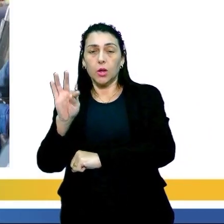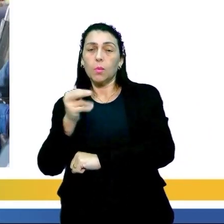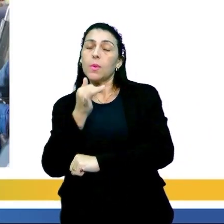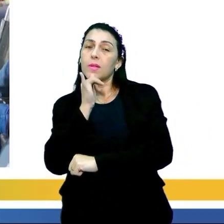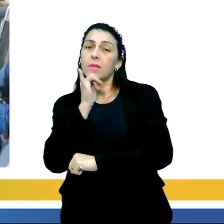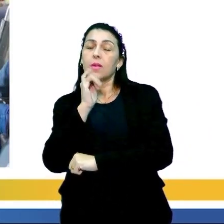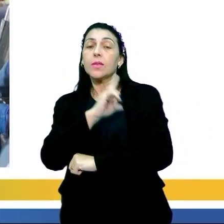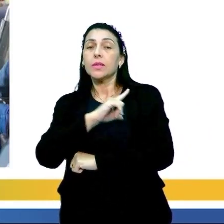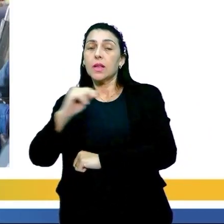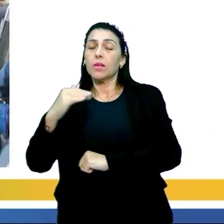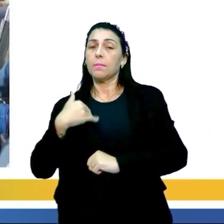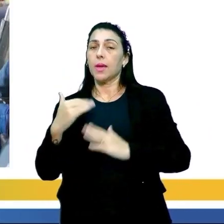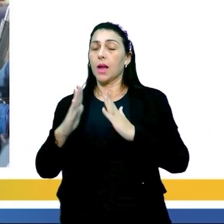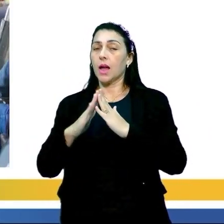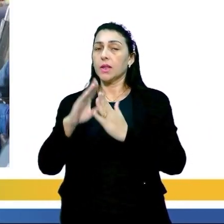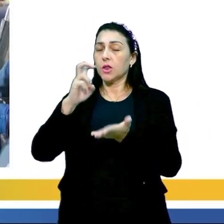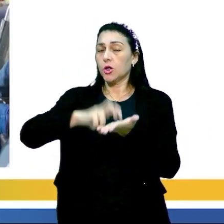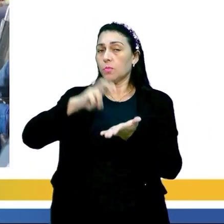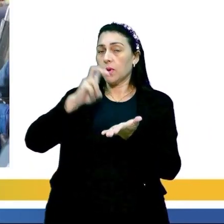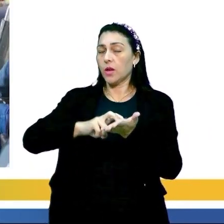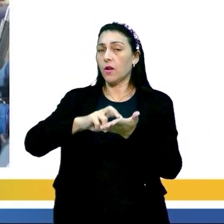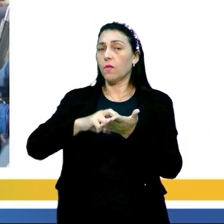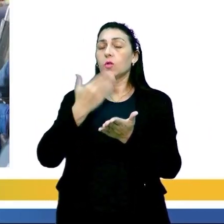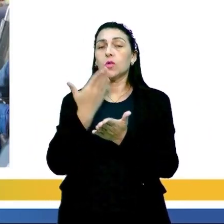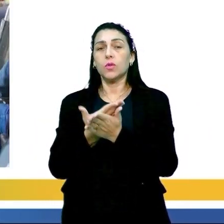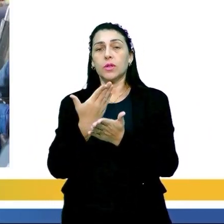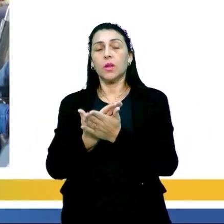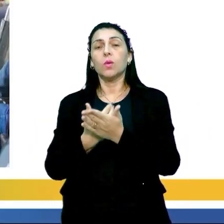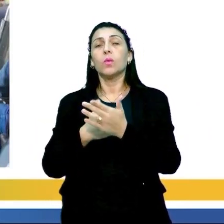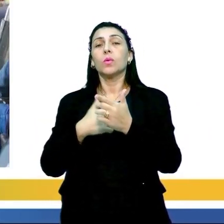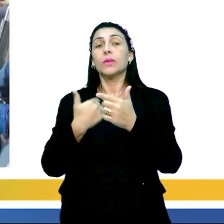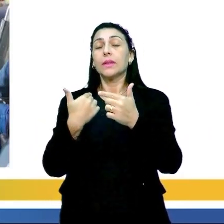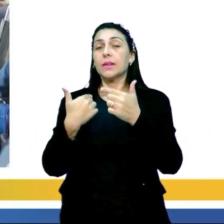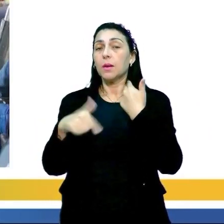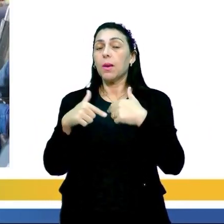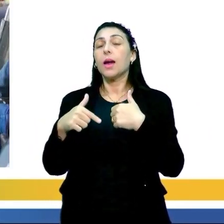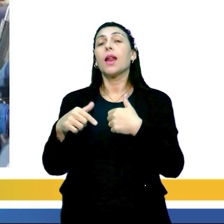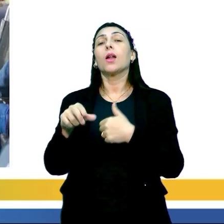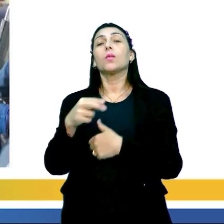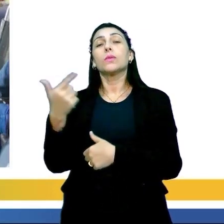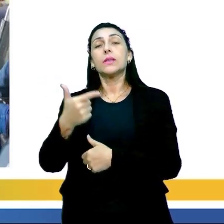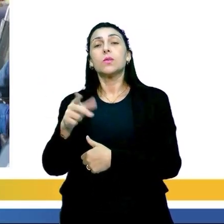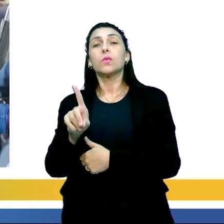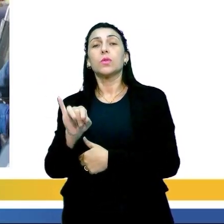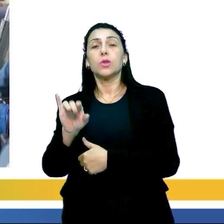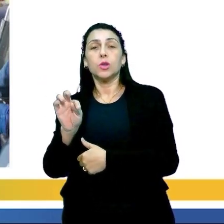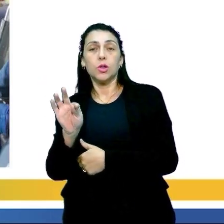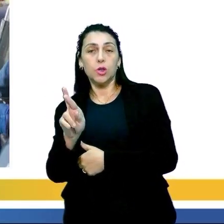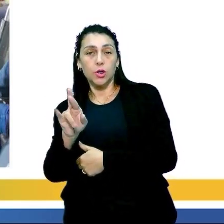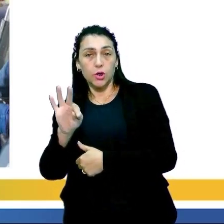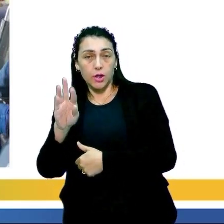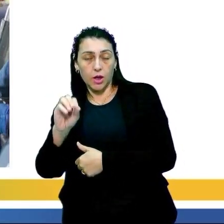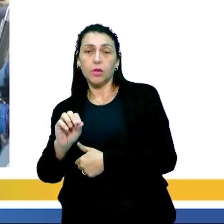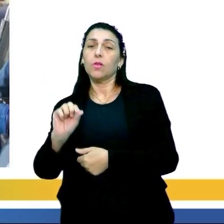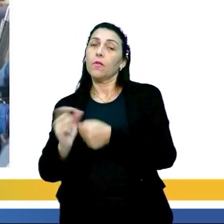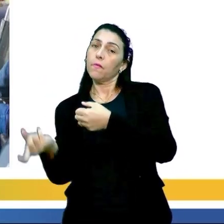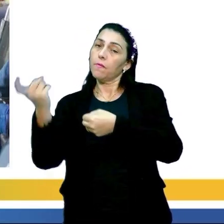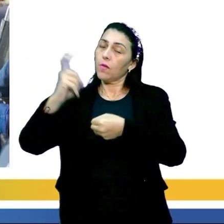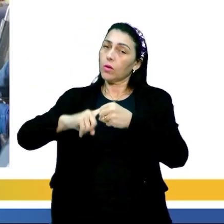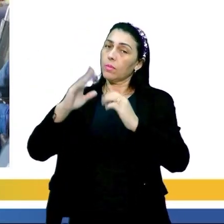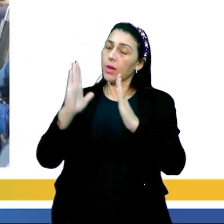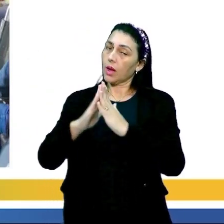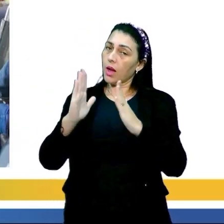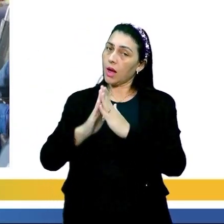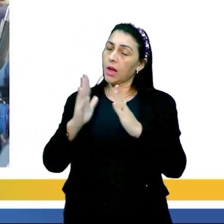exemplo, se eu saio da minha casa de manhã e vou estudar ou trabalhar no segundo distrito e volto para minha casa à noite, eu estou fazendo uma